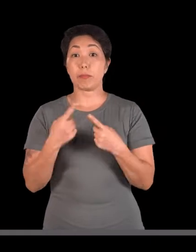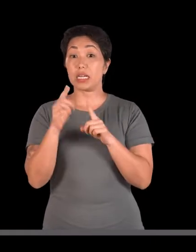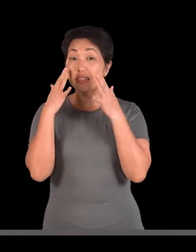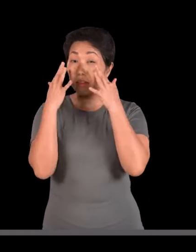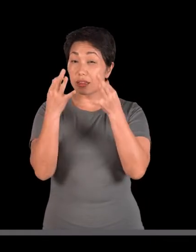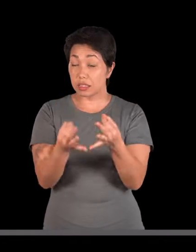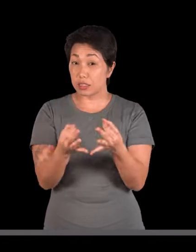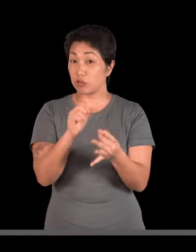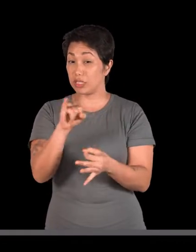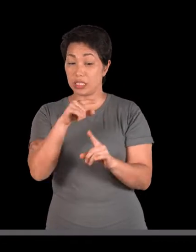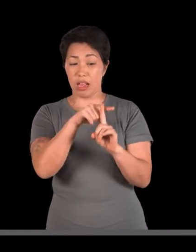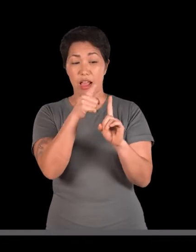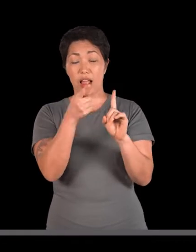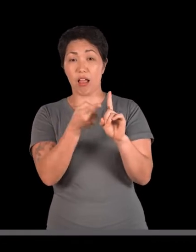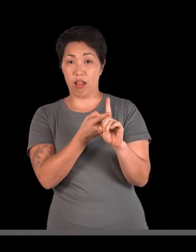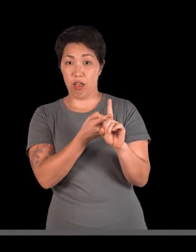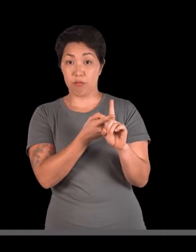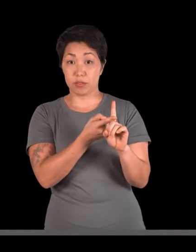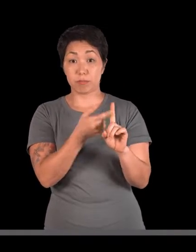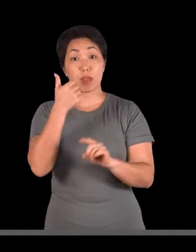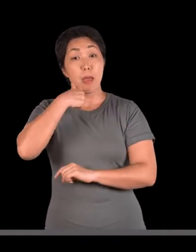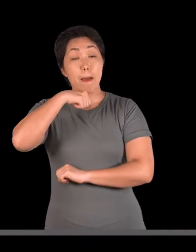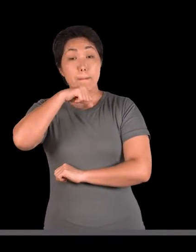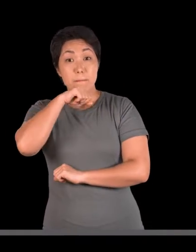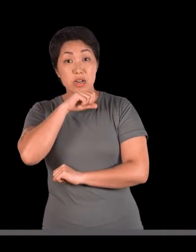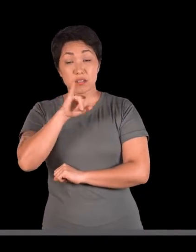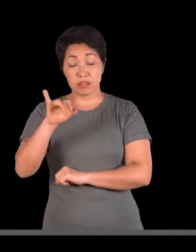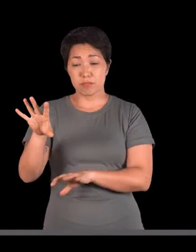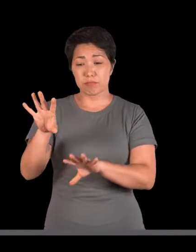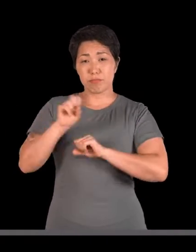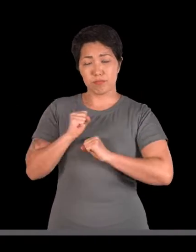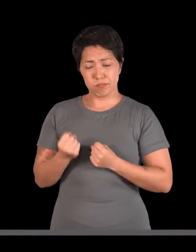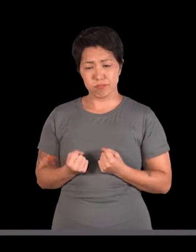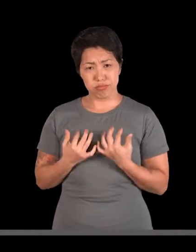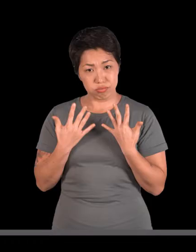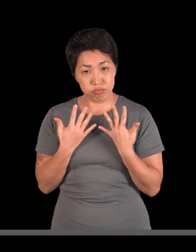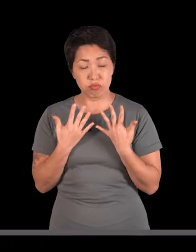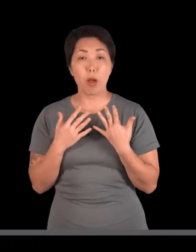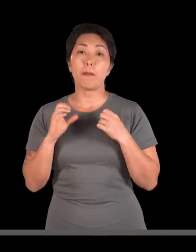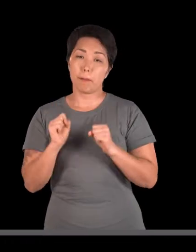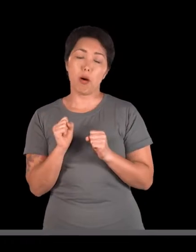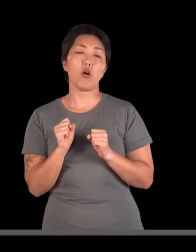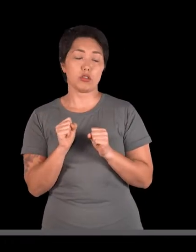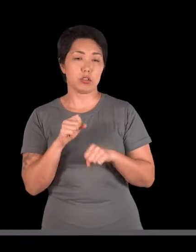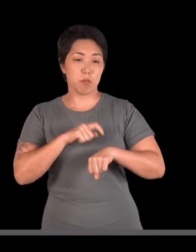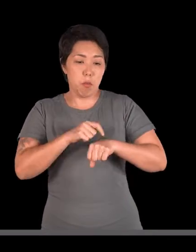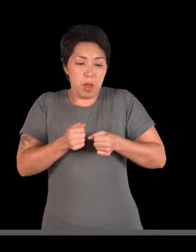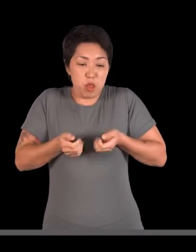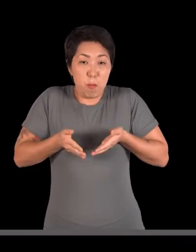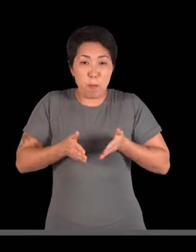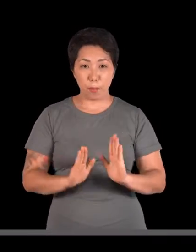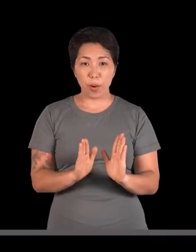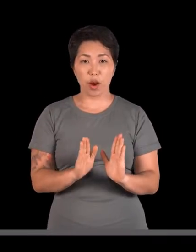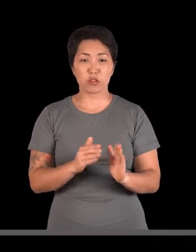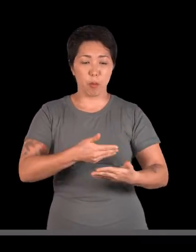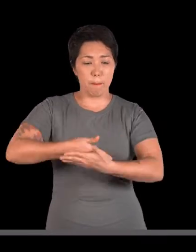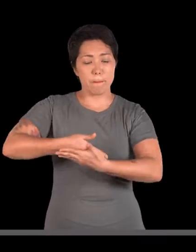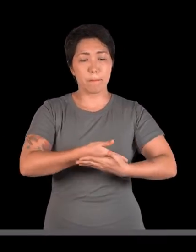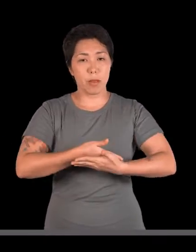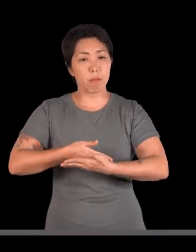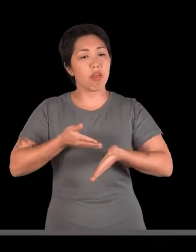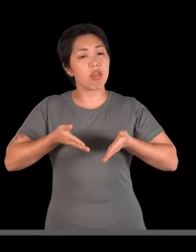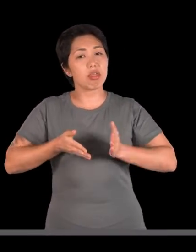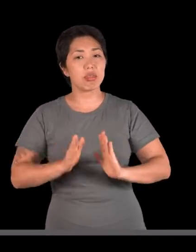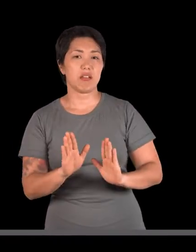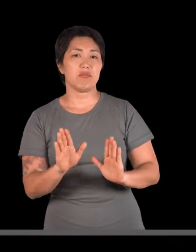das grávidas. A mãe com a gonorreia, ela pode estar contaminando esse bebê, muitas vezes na hora do parto também, por isso que é importante o